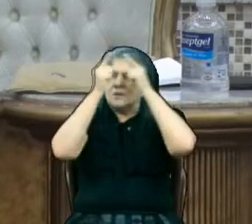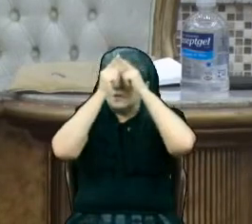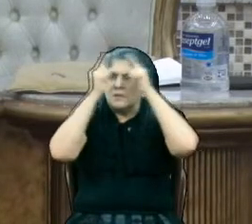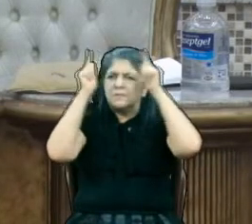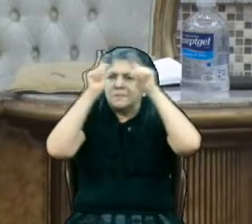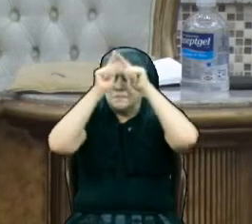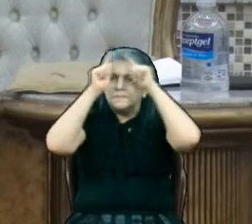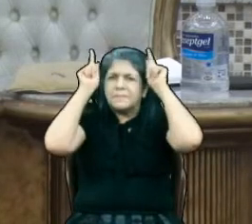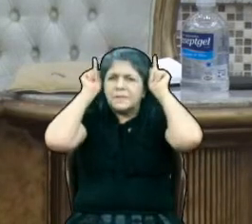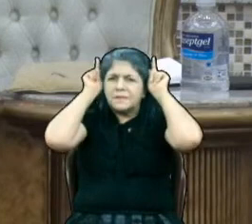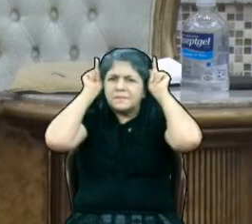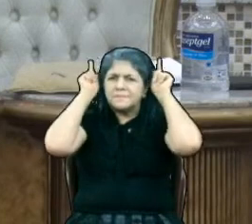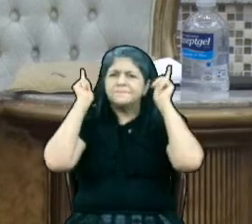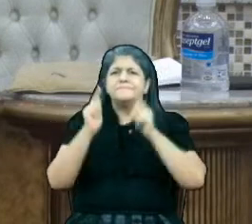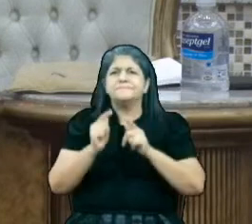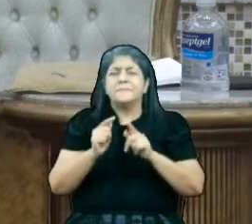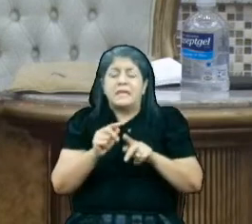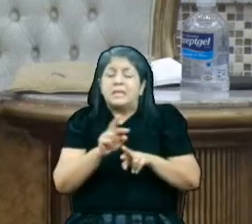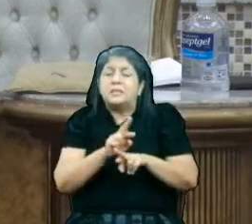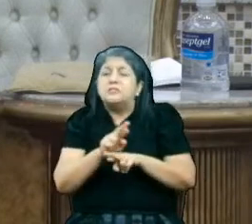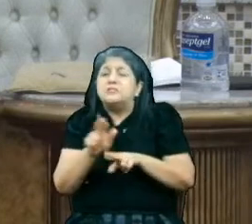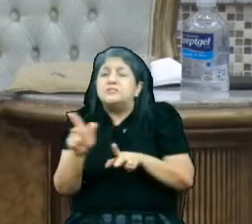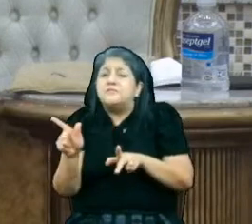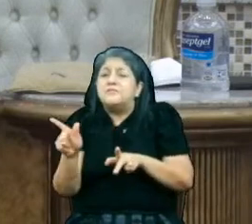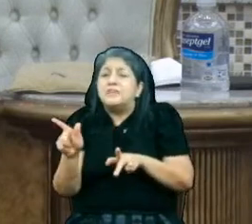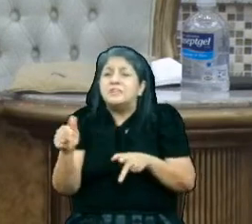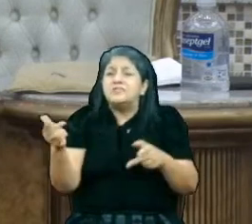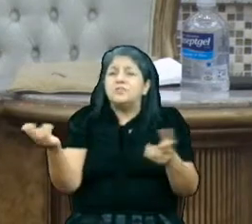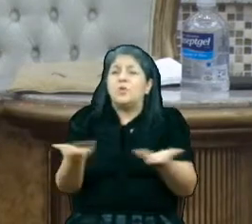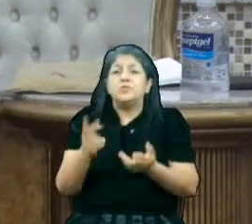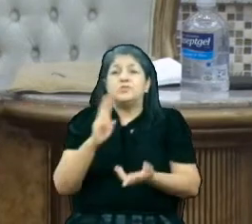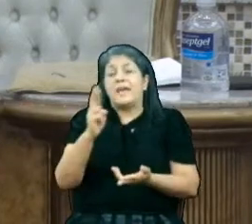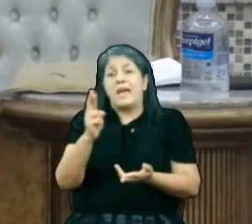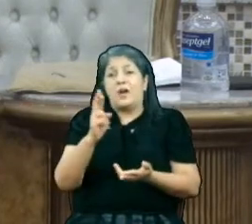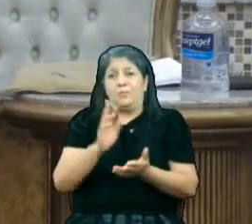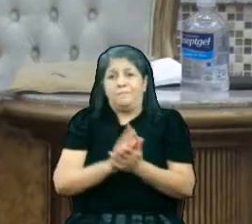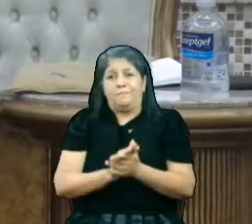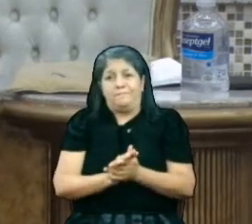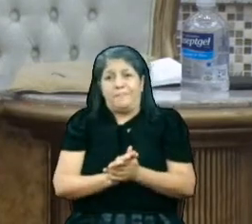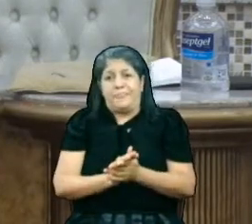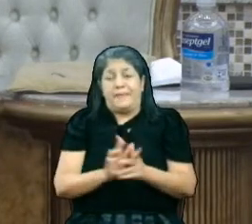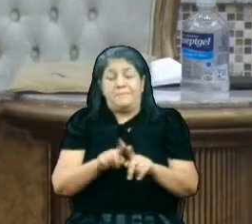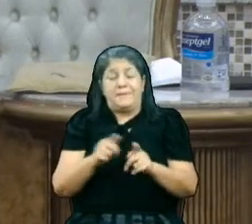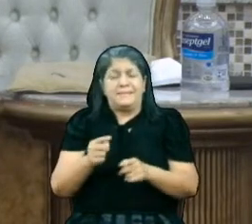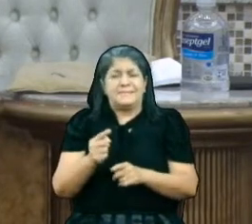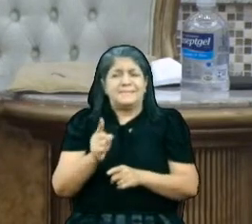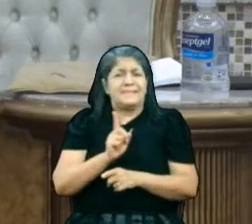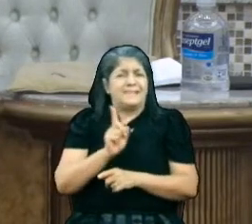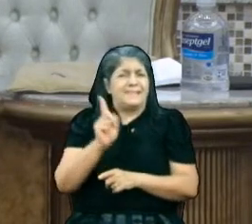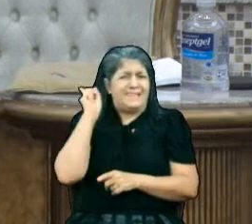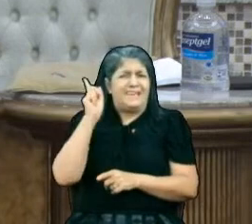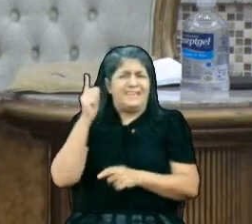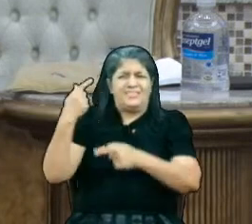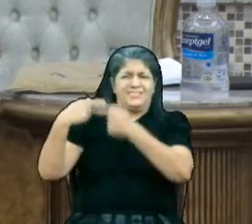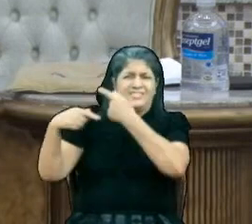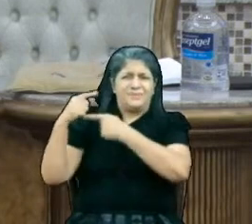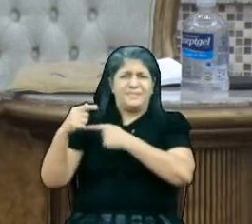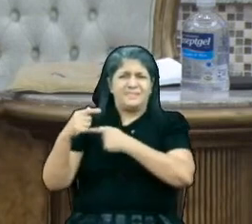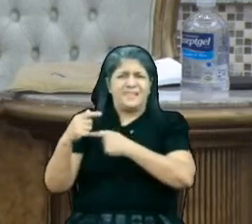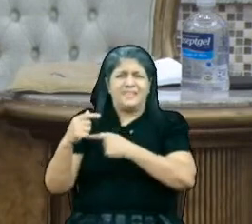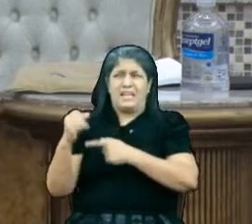equivalente a um Denário Romano uma dracma desta mais ou menos um